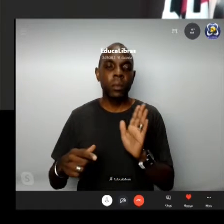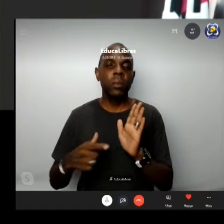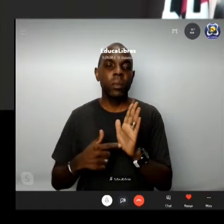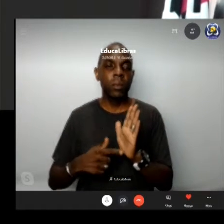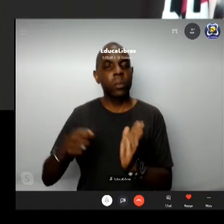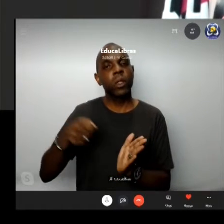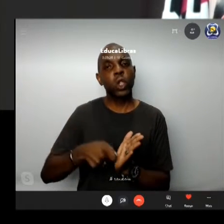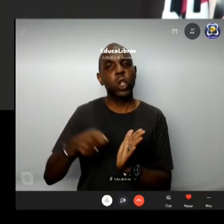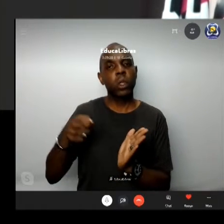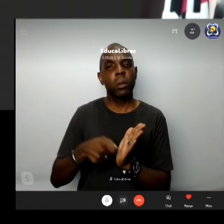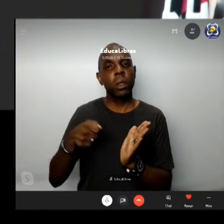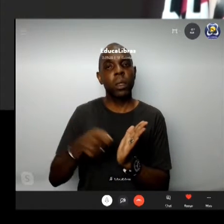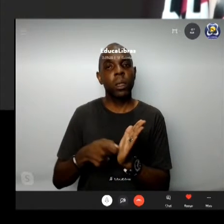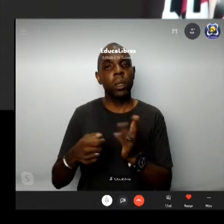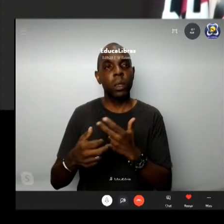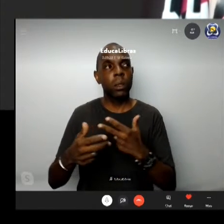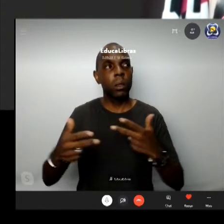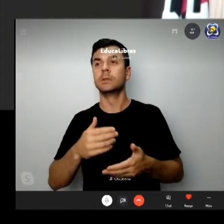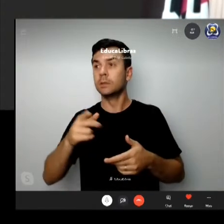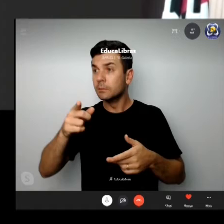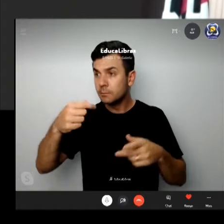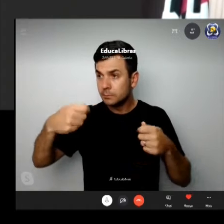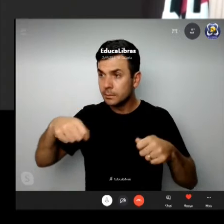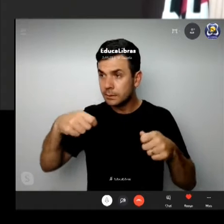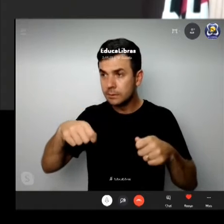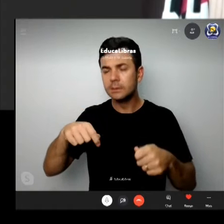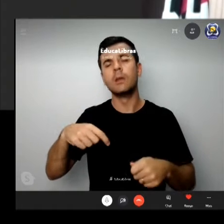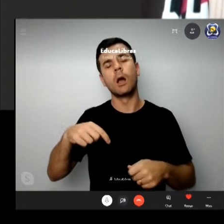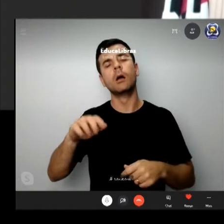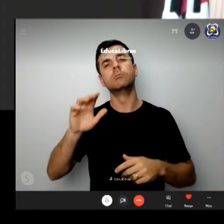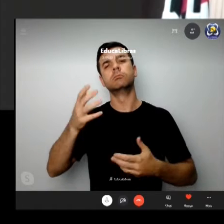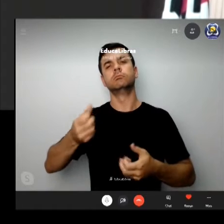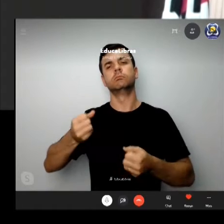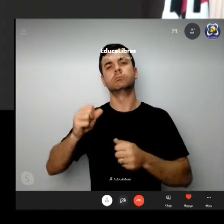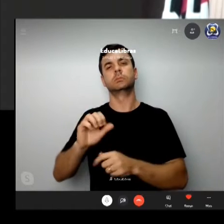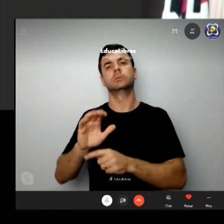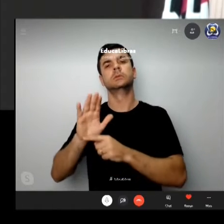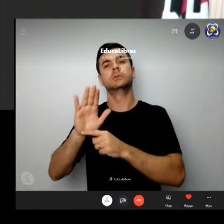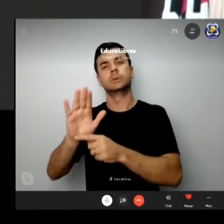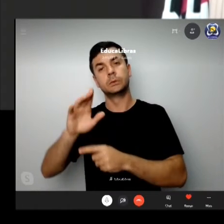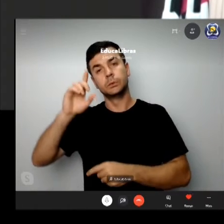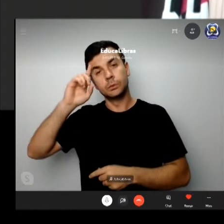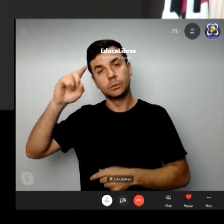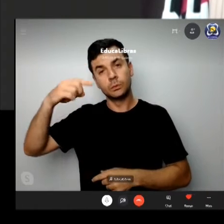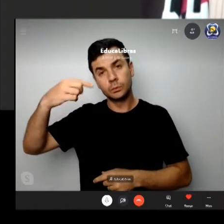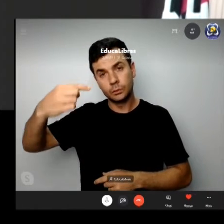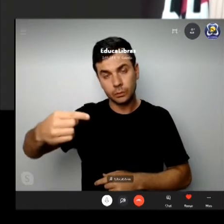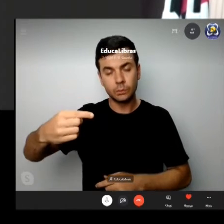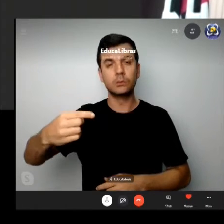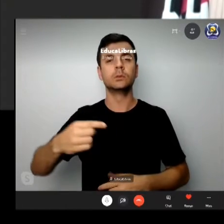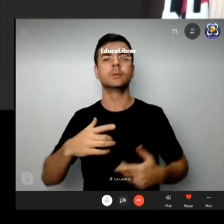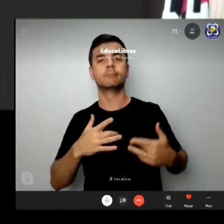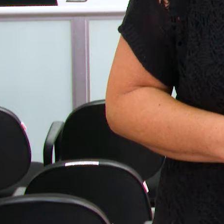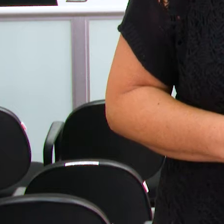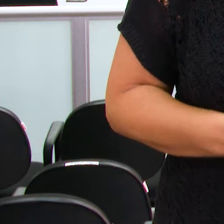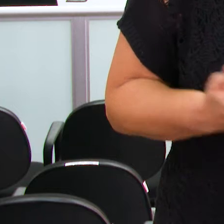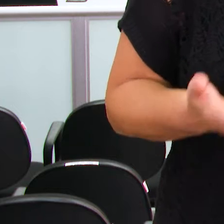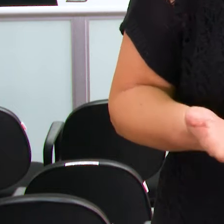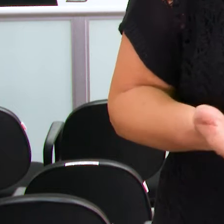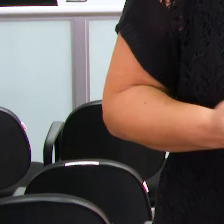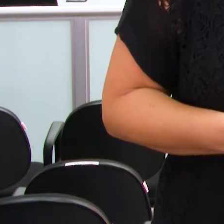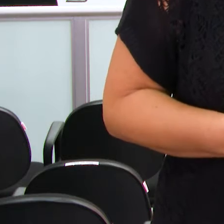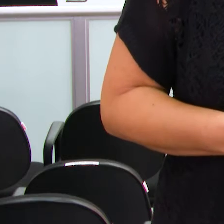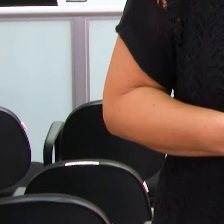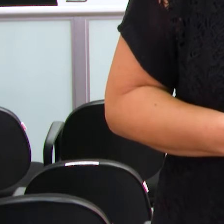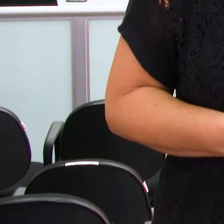20 passa a se chamar João Venâncio e a Rua 19 ganha o nome de José Simão Geraldo.